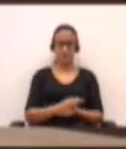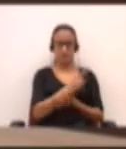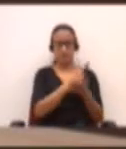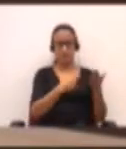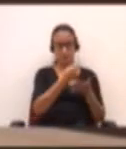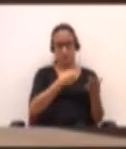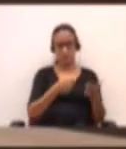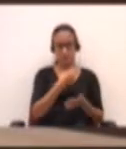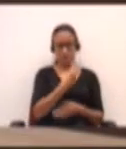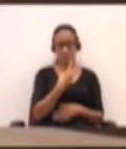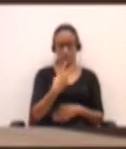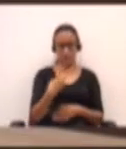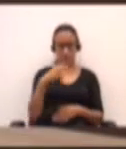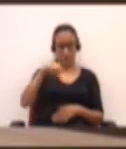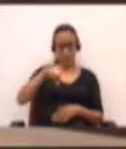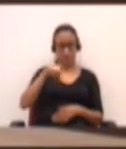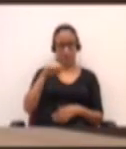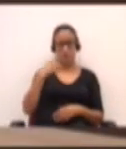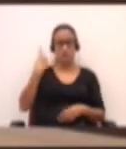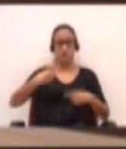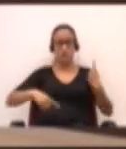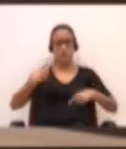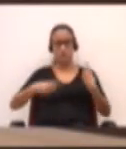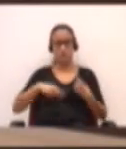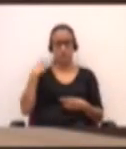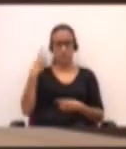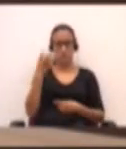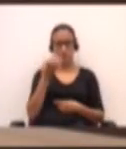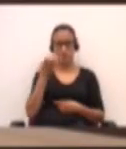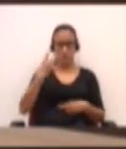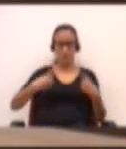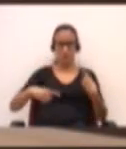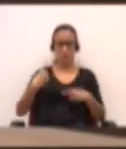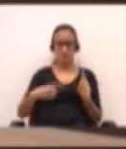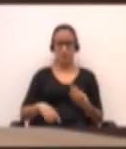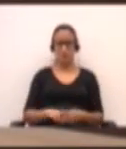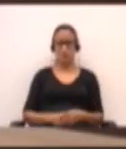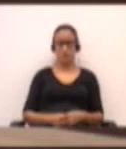Requerimento 329 está em discussão. Algum vereador para discutir?